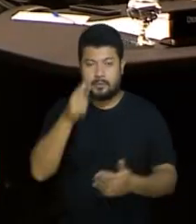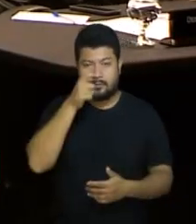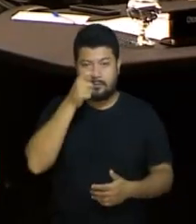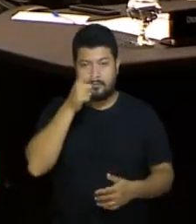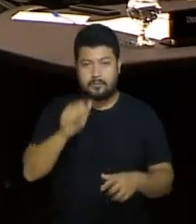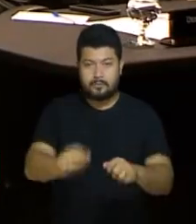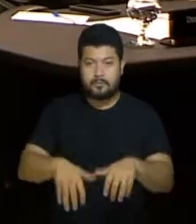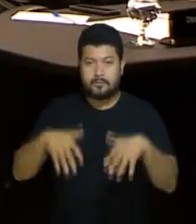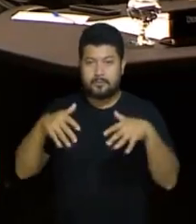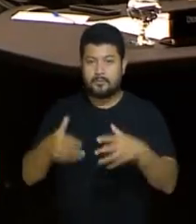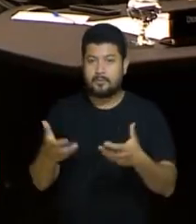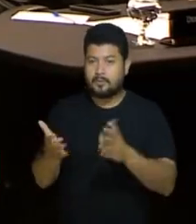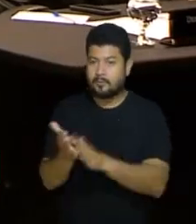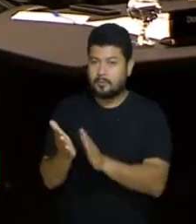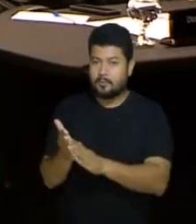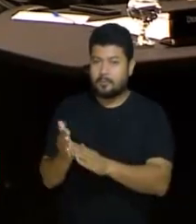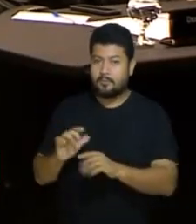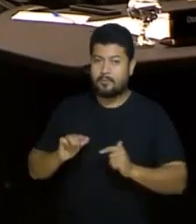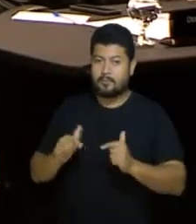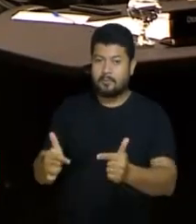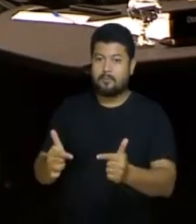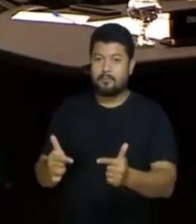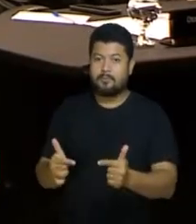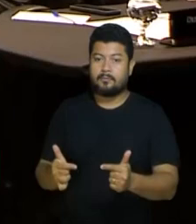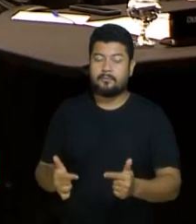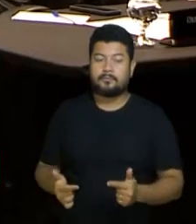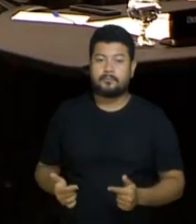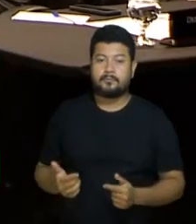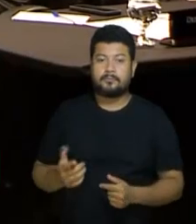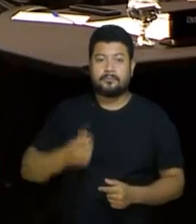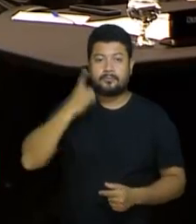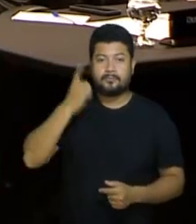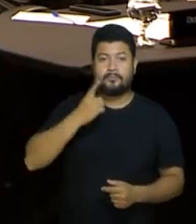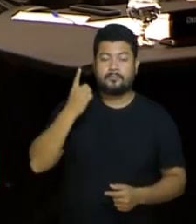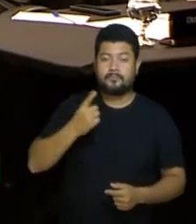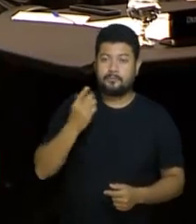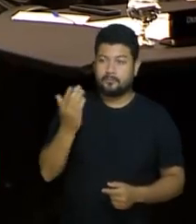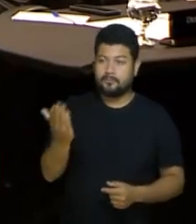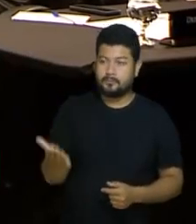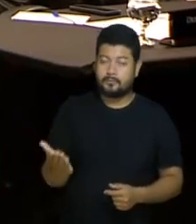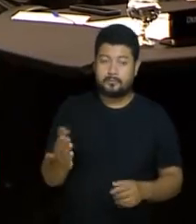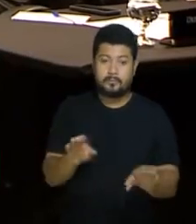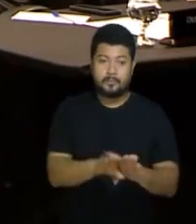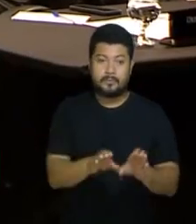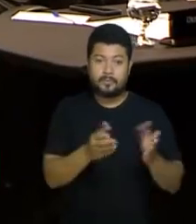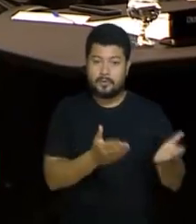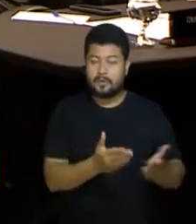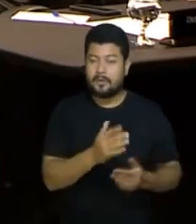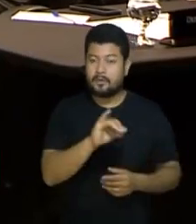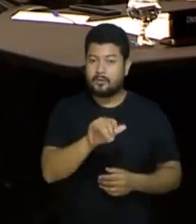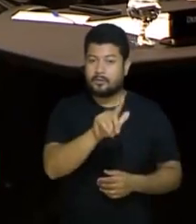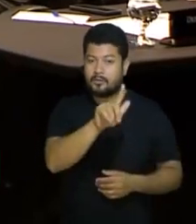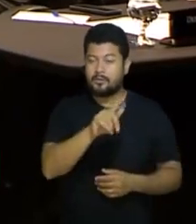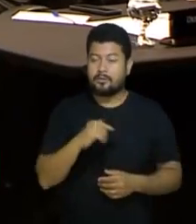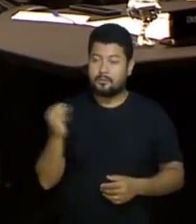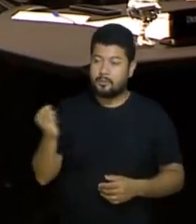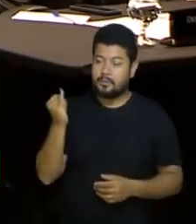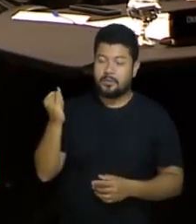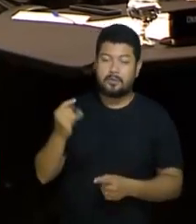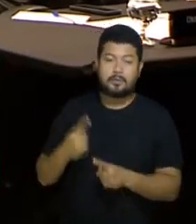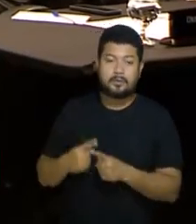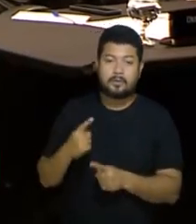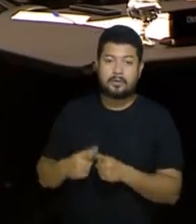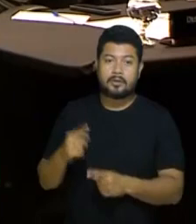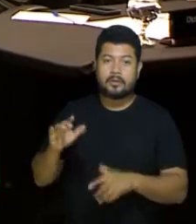Quero parabenizar essa iniciativa, deputado Camilo e deputado Júlio, pela importância, porque muitas vezes não é que